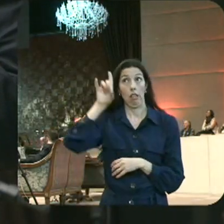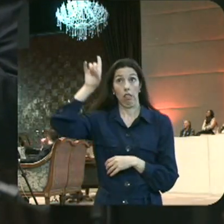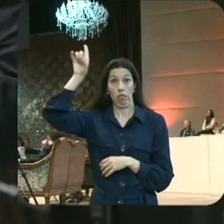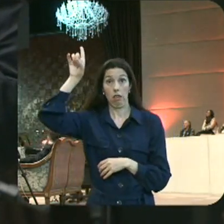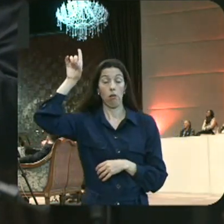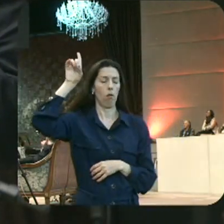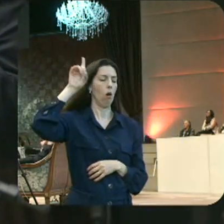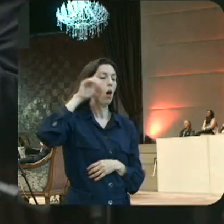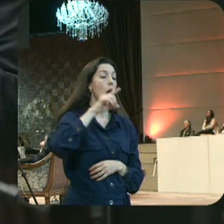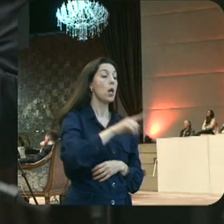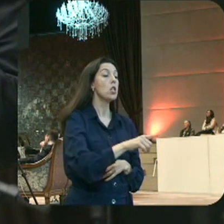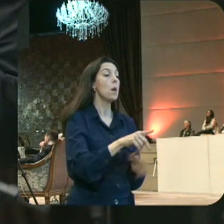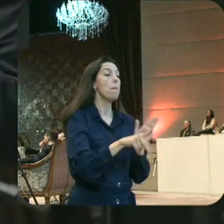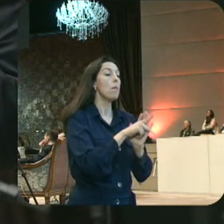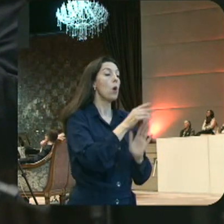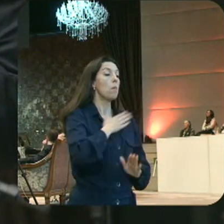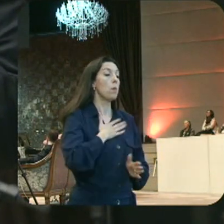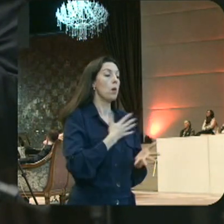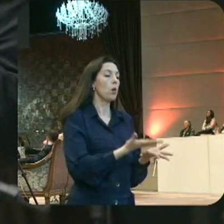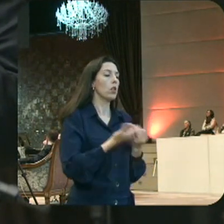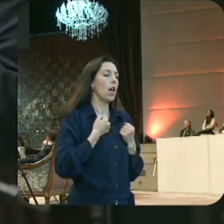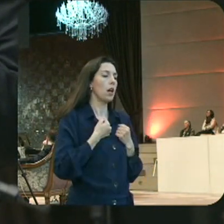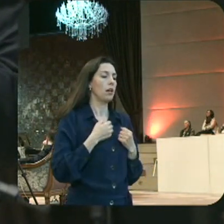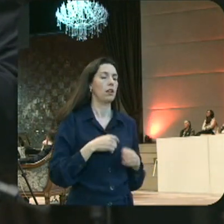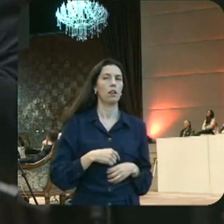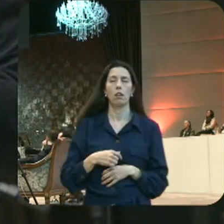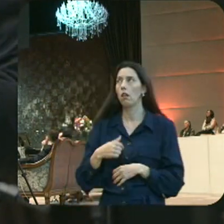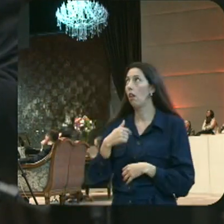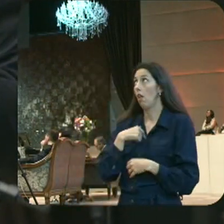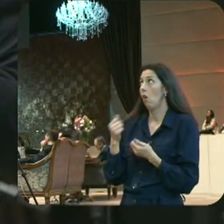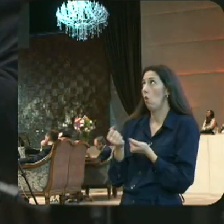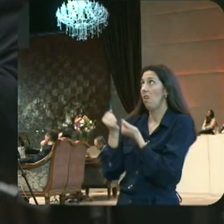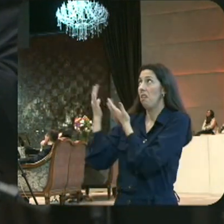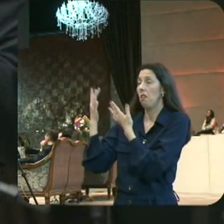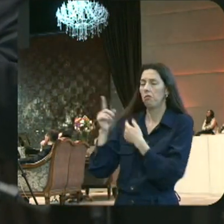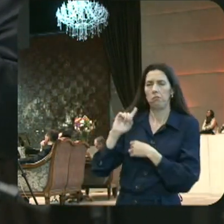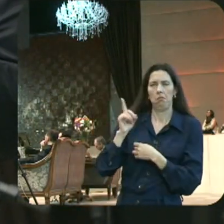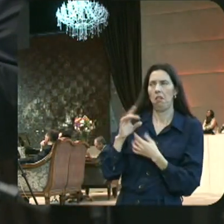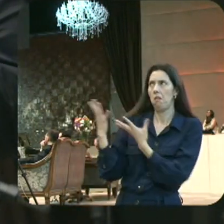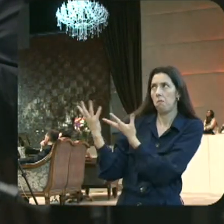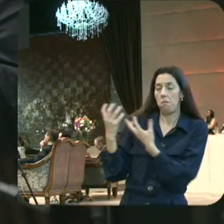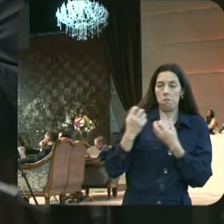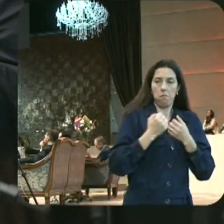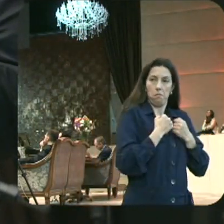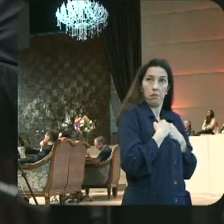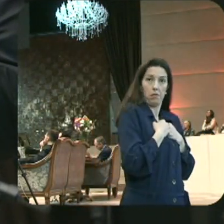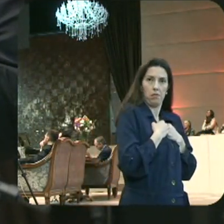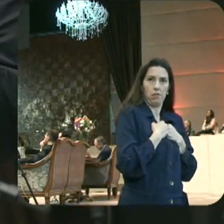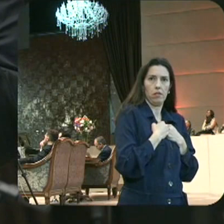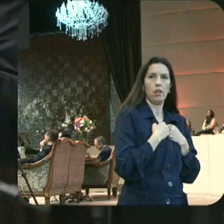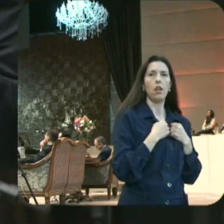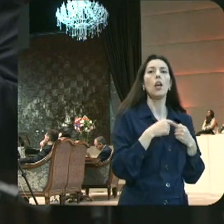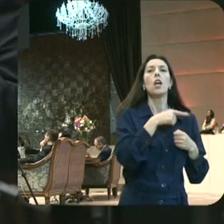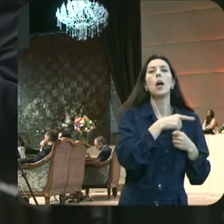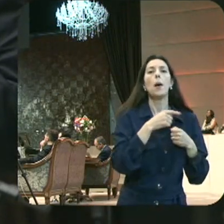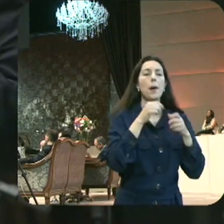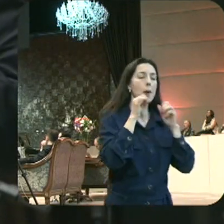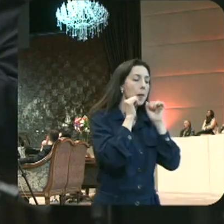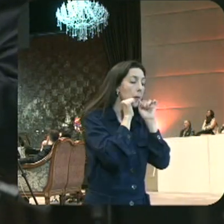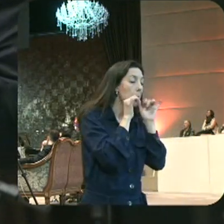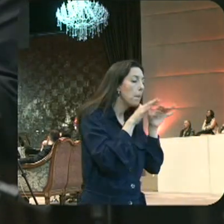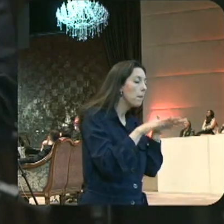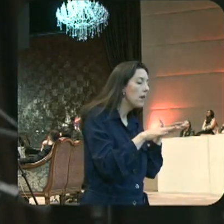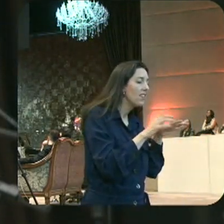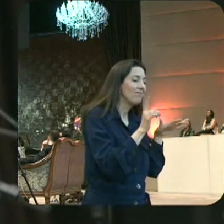eu tomo posse, retenho na minha mão, se torna, em vez de bênção, maldição e